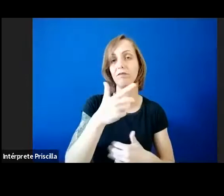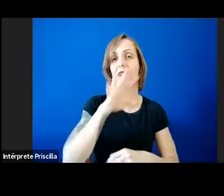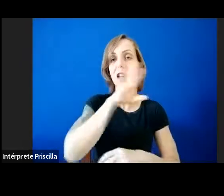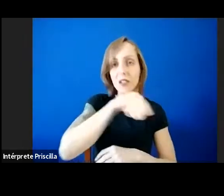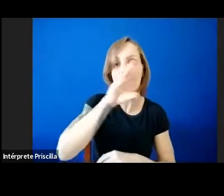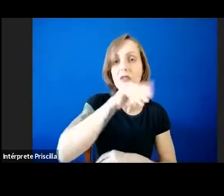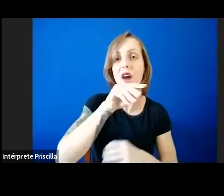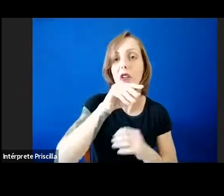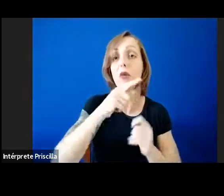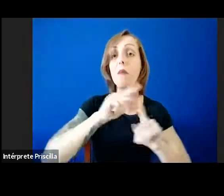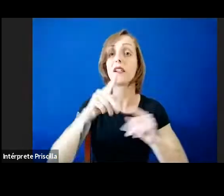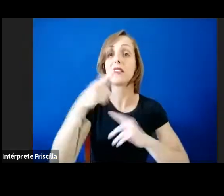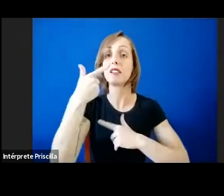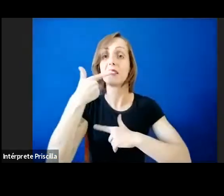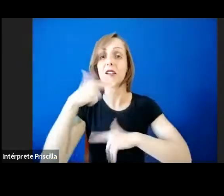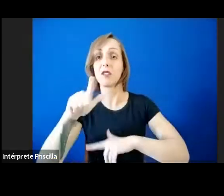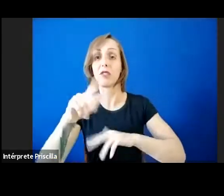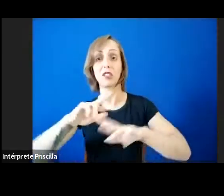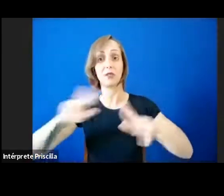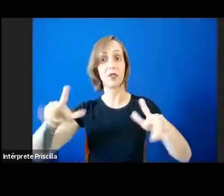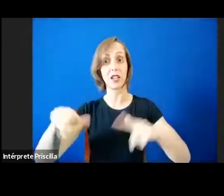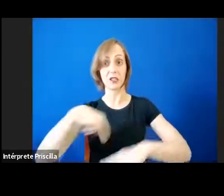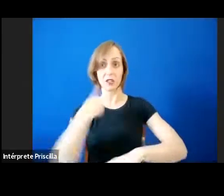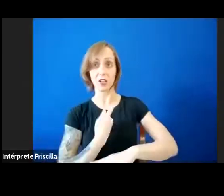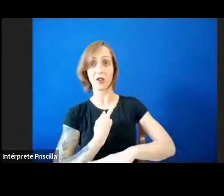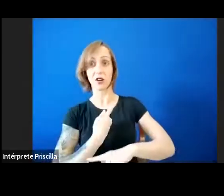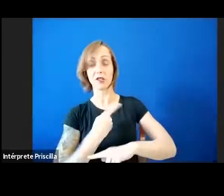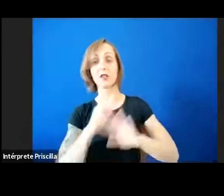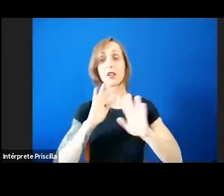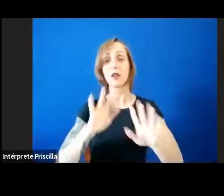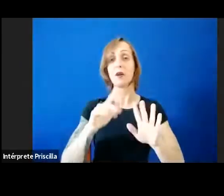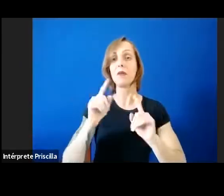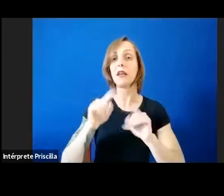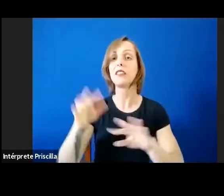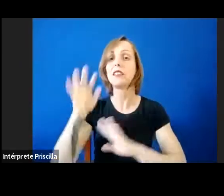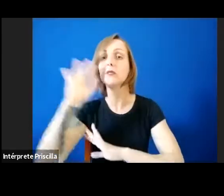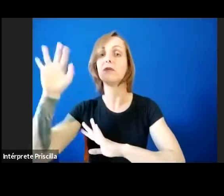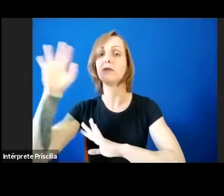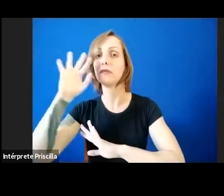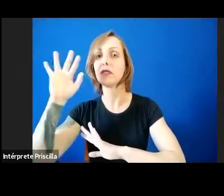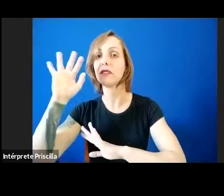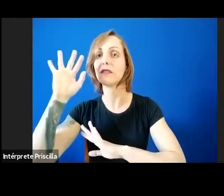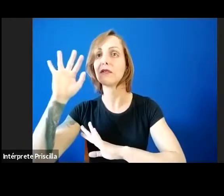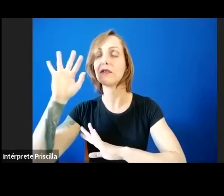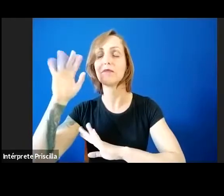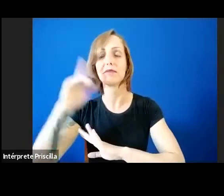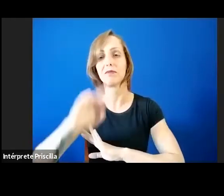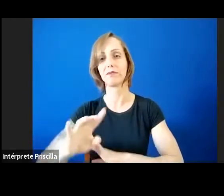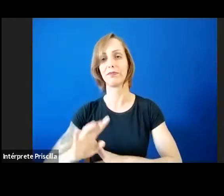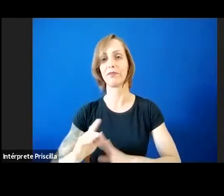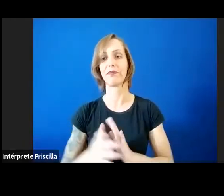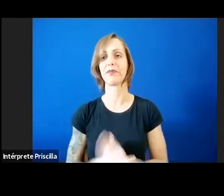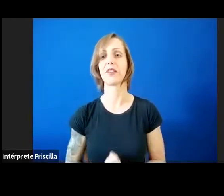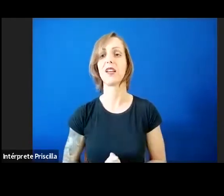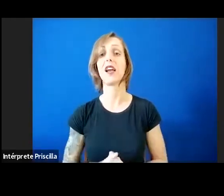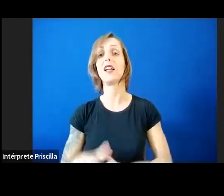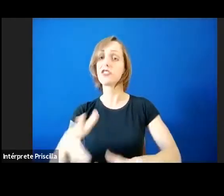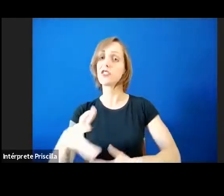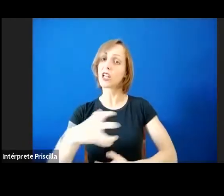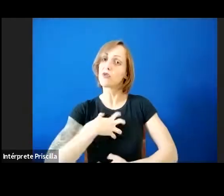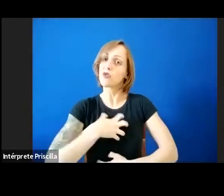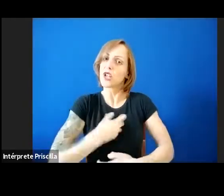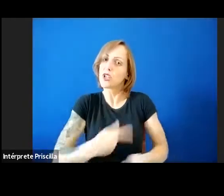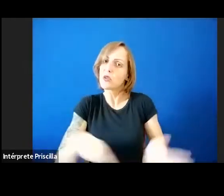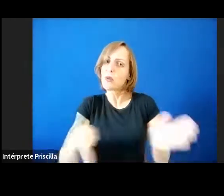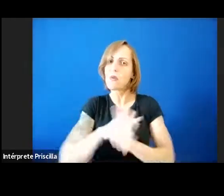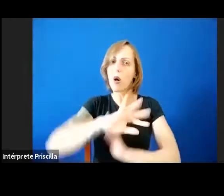vêm com instinto, né, de vida. E aí, então, por último, ele cria o ser humano,